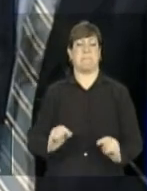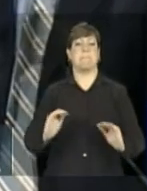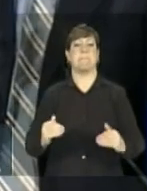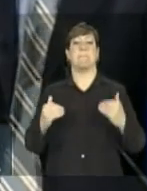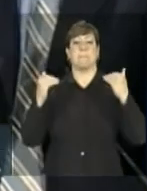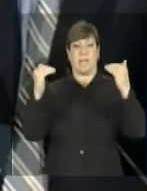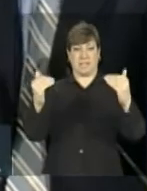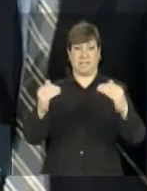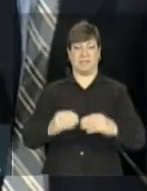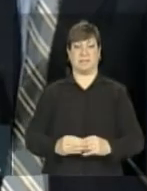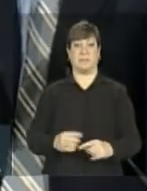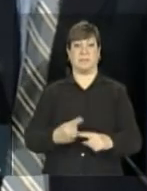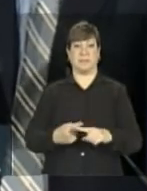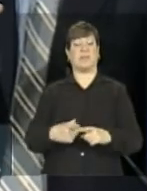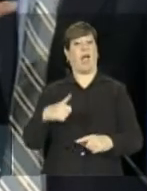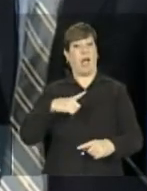Há